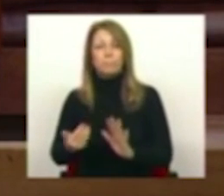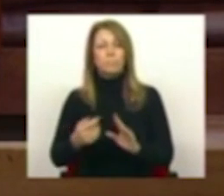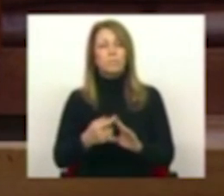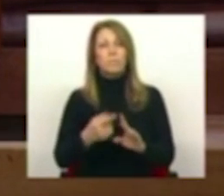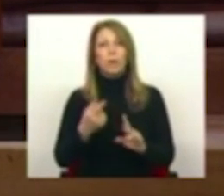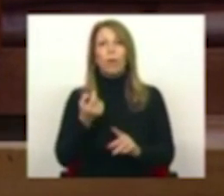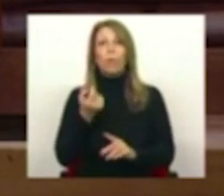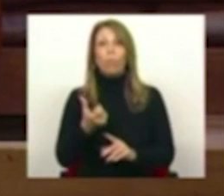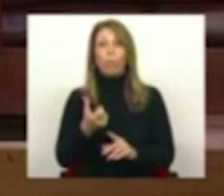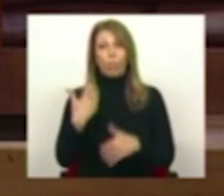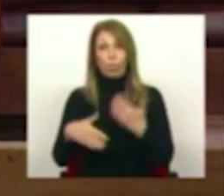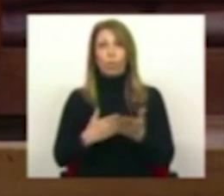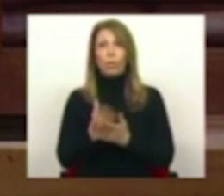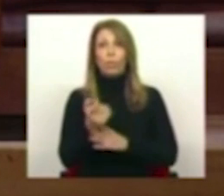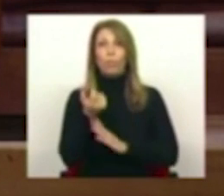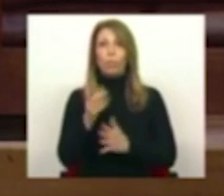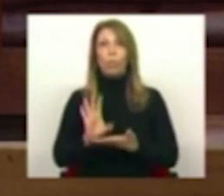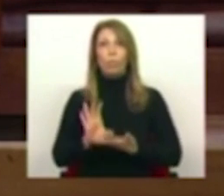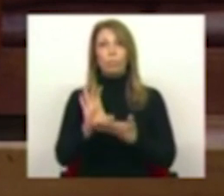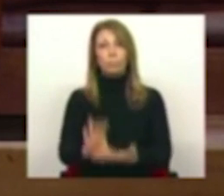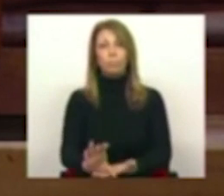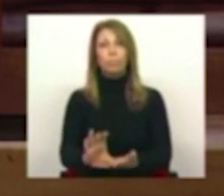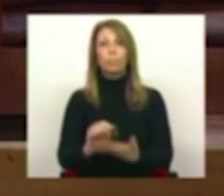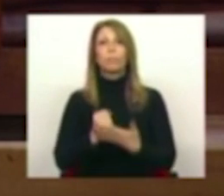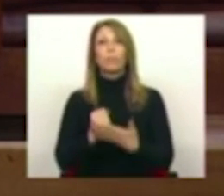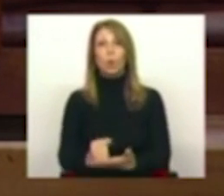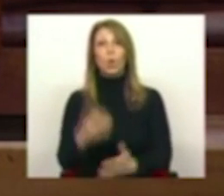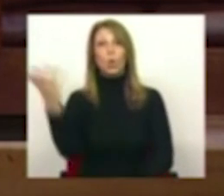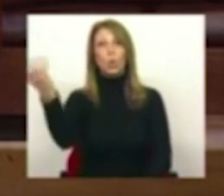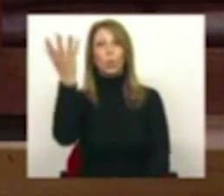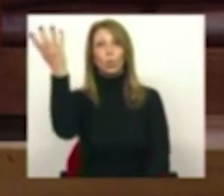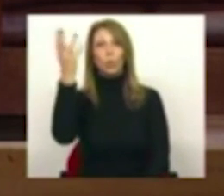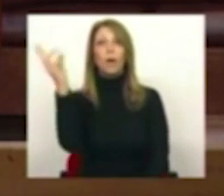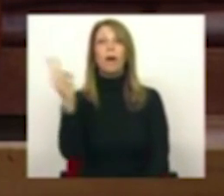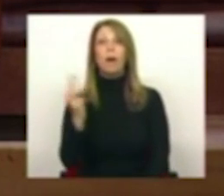subfinanciamento da cultura e das artes.